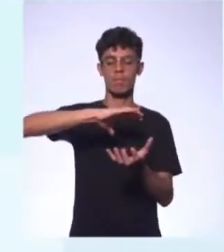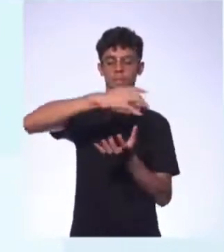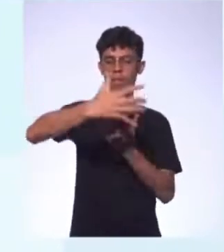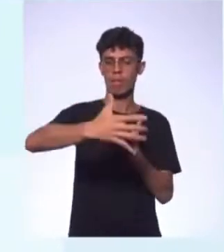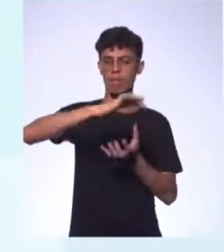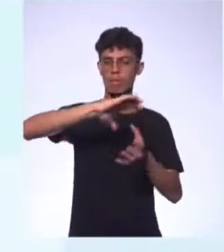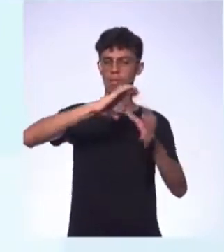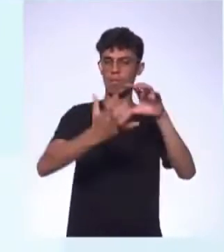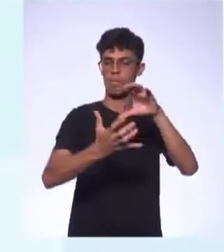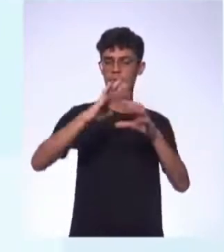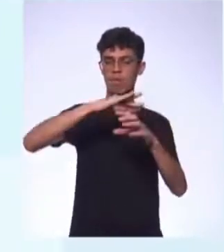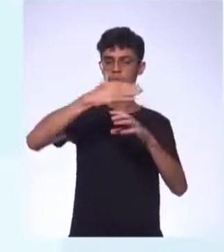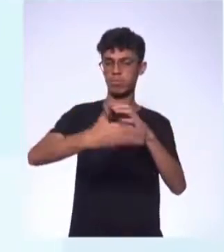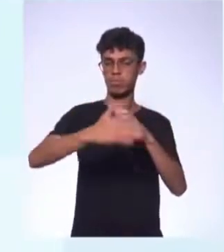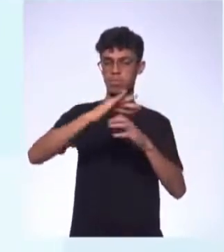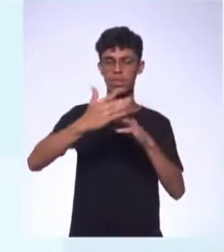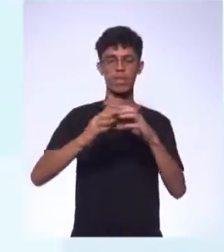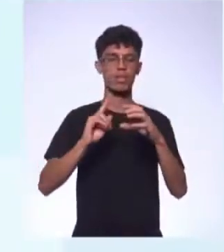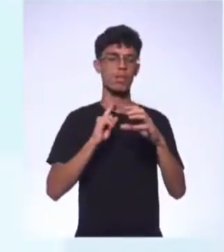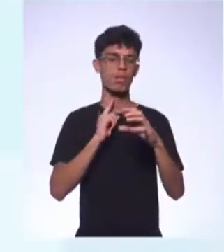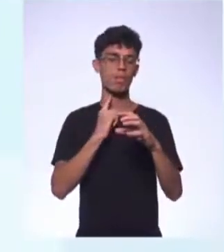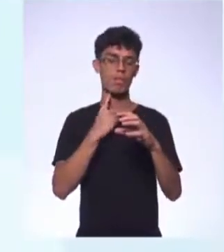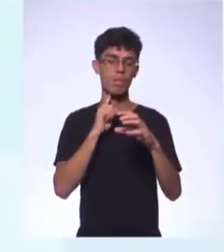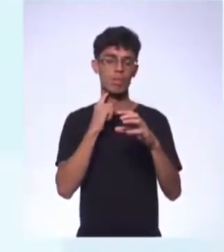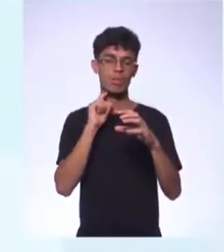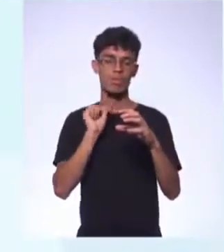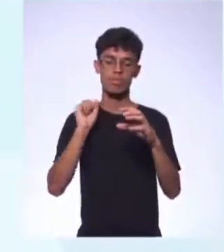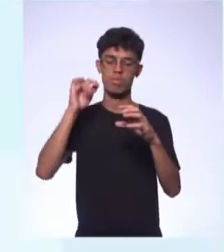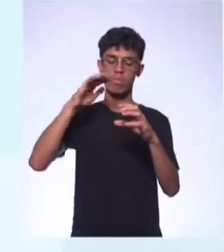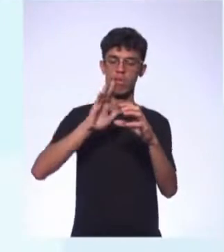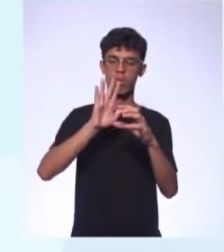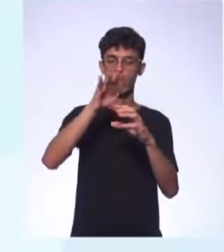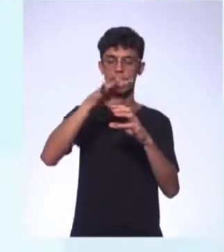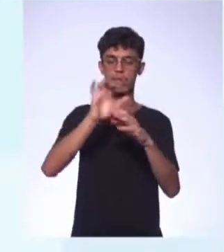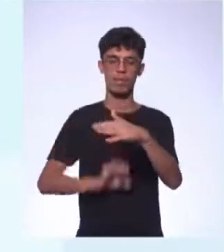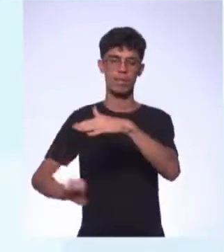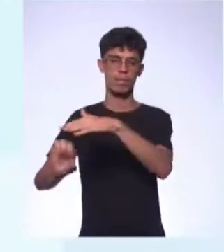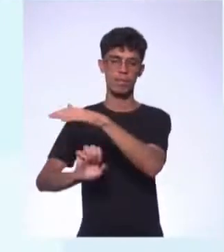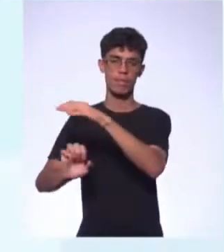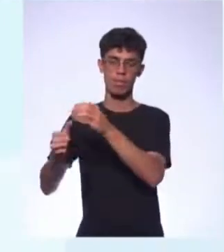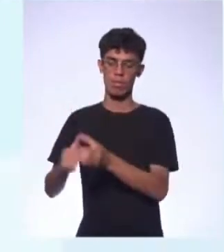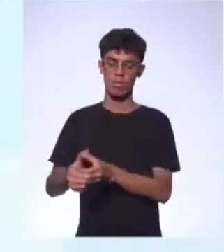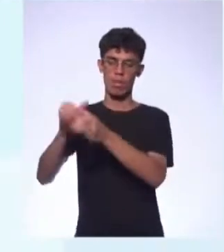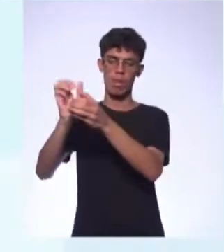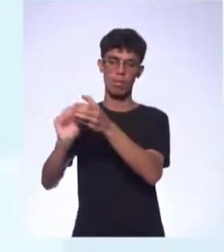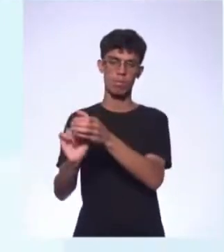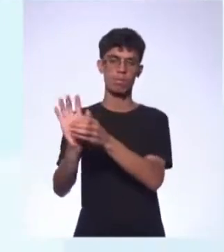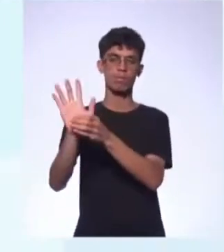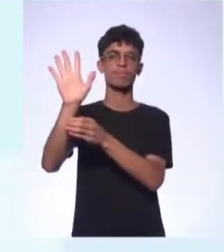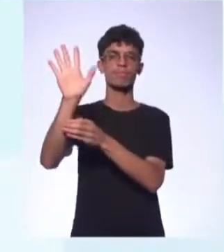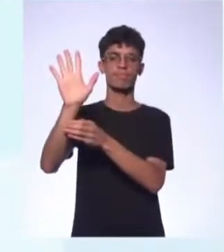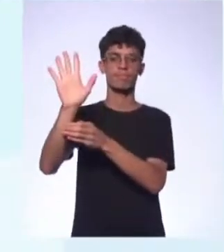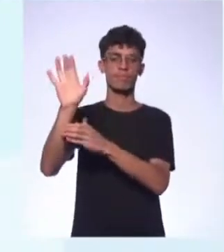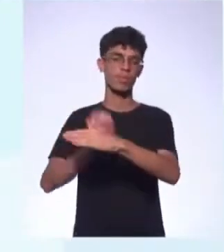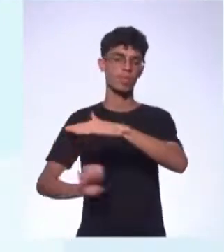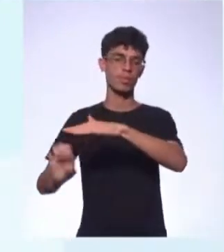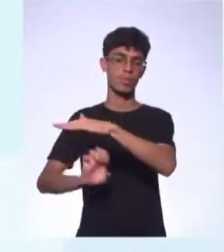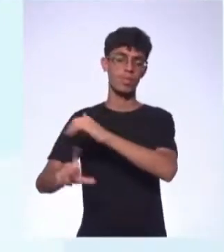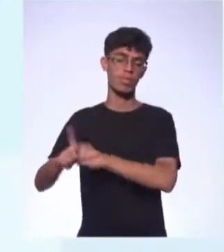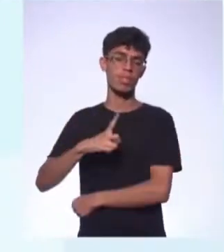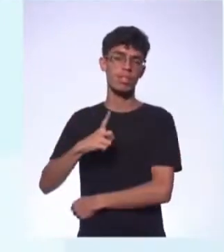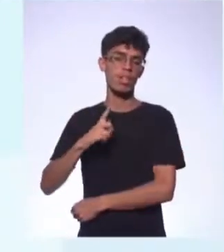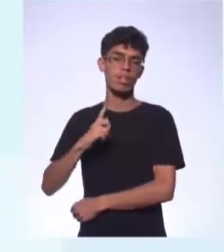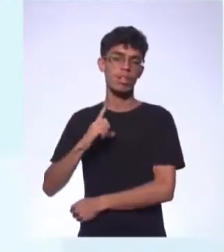um poluente primário. Aí nós temos a fumaça das chaminés das firmas, né, que liberam